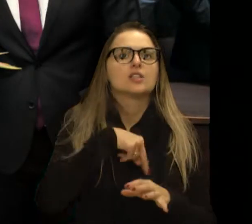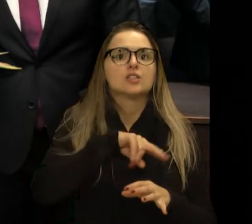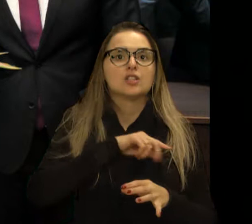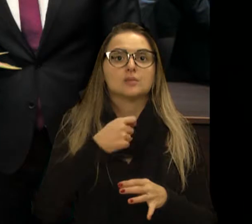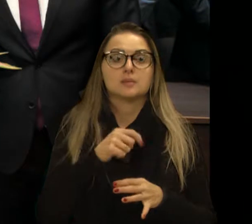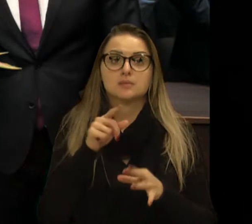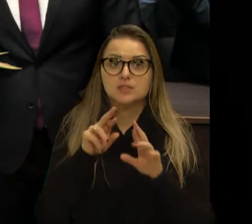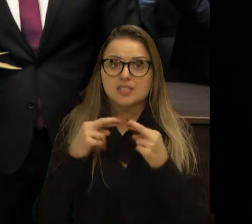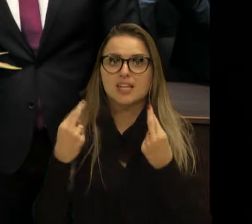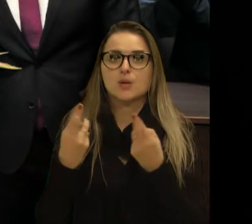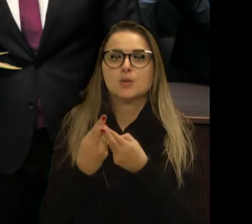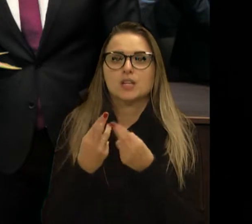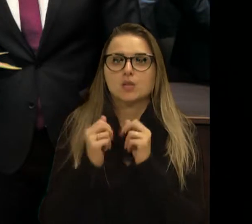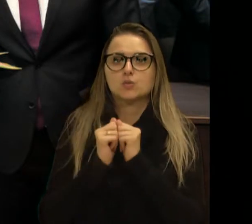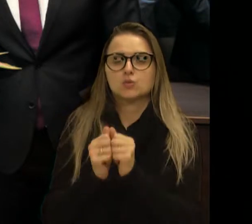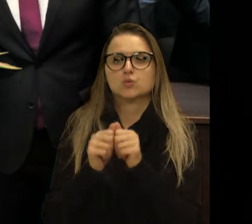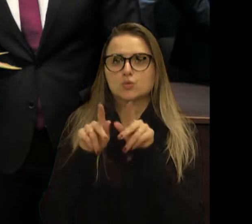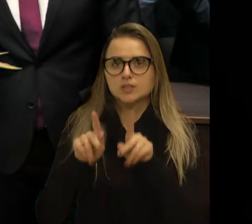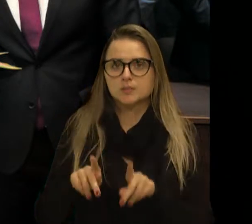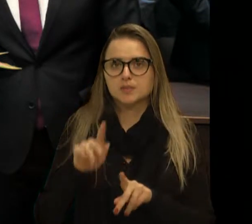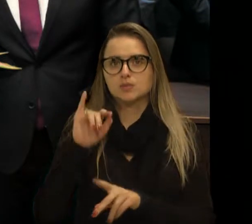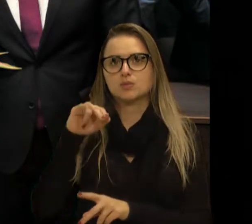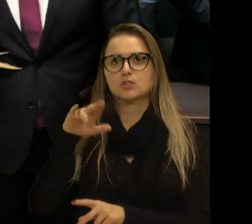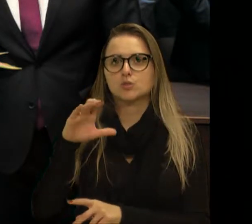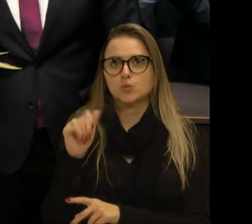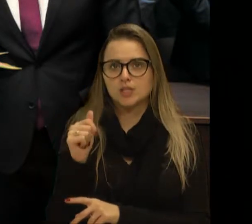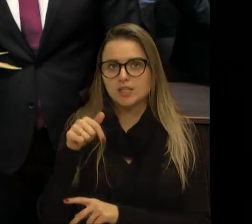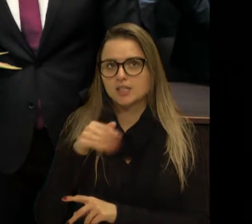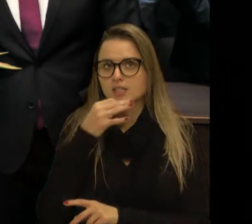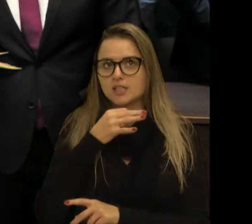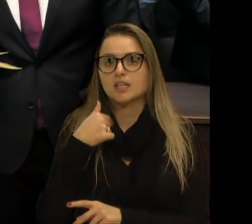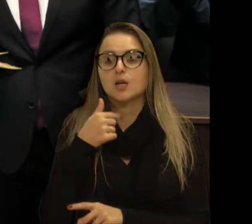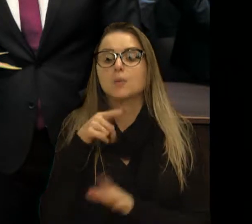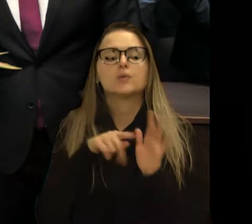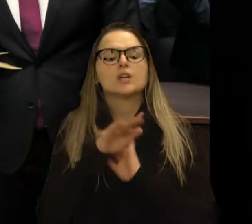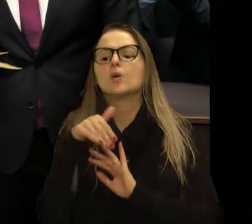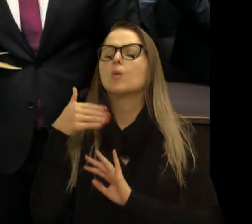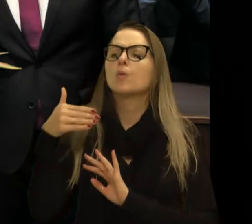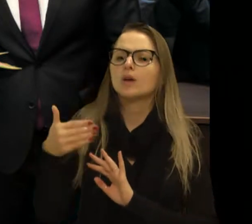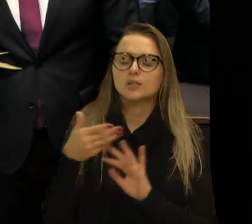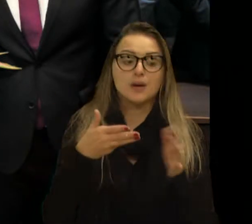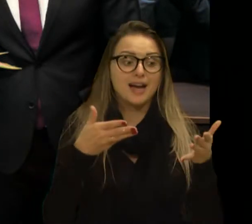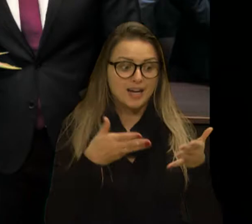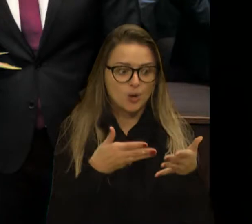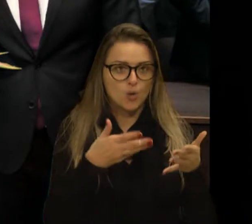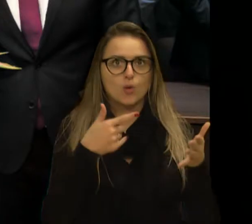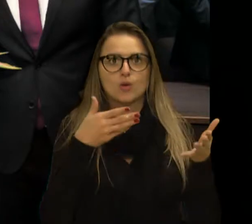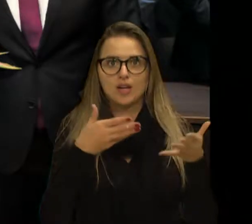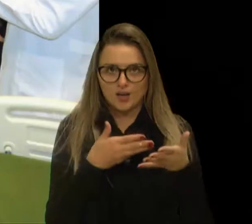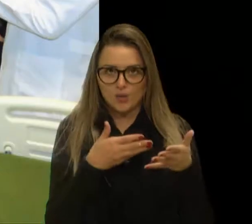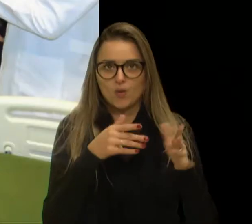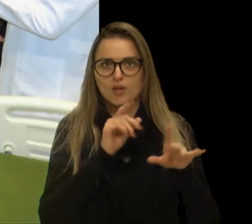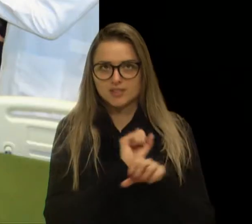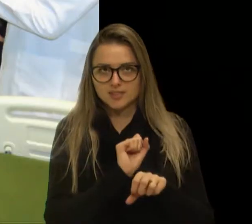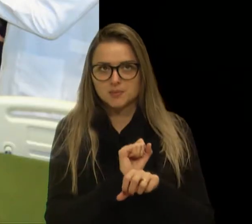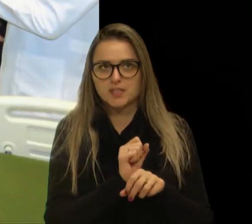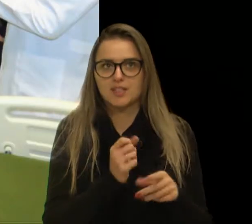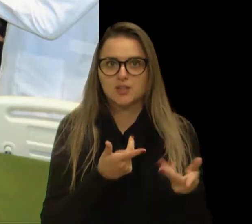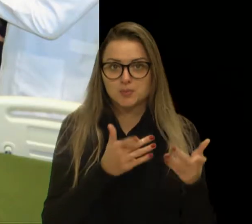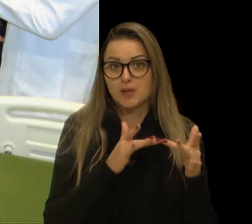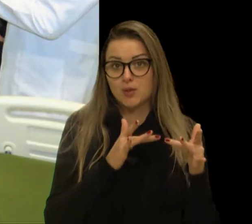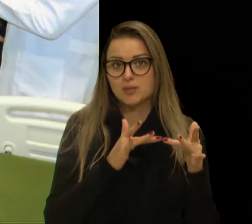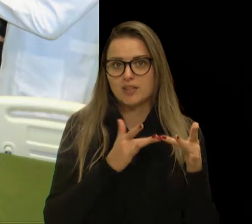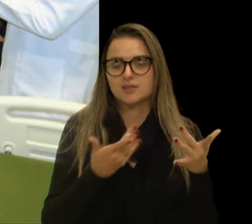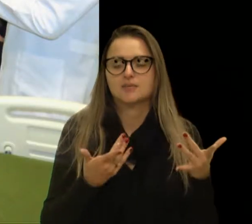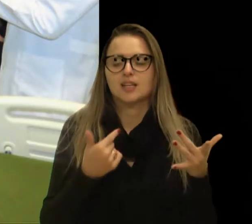nos reunir com o pessoal do INCA, que está em Caxias. Eu perguntei, quando? Não, André, é agora. Eles estão aqui agora. E